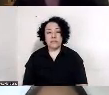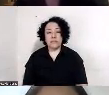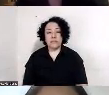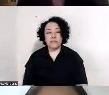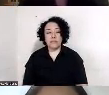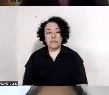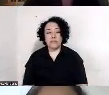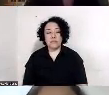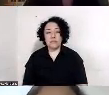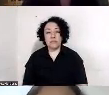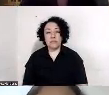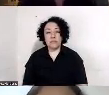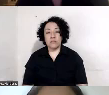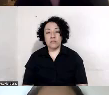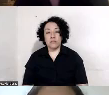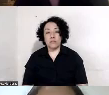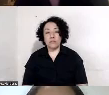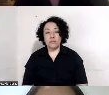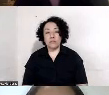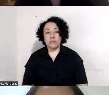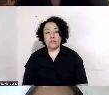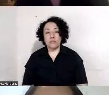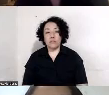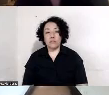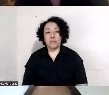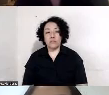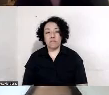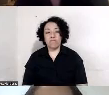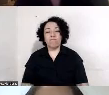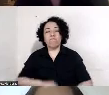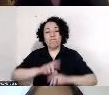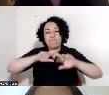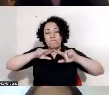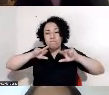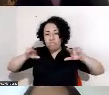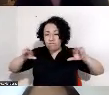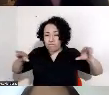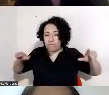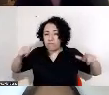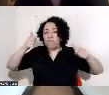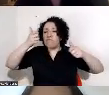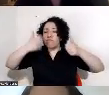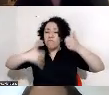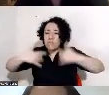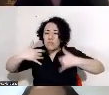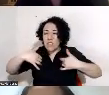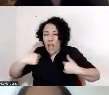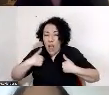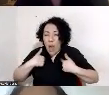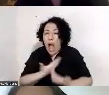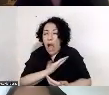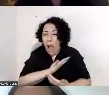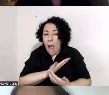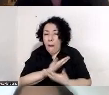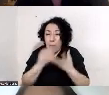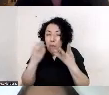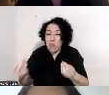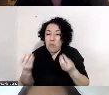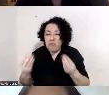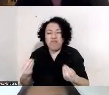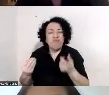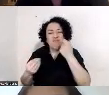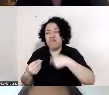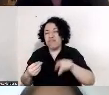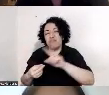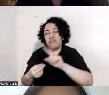many of these students through college. E muitos deles falavam isso, eu não preciso de muitos amigos, eu preciso de 1 ou 2.